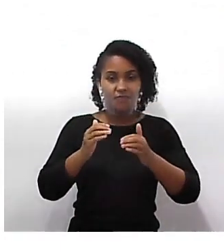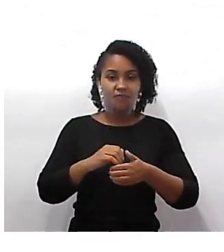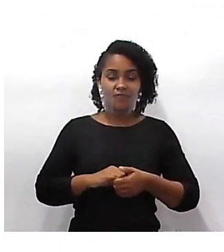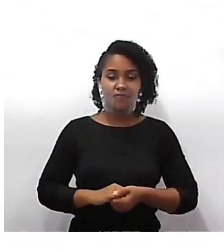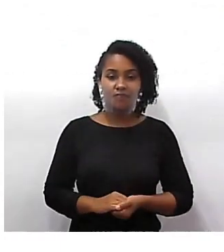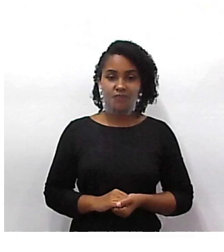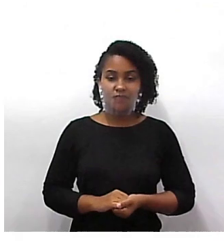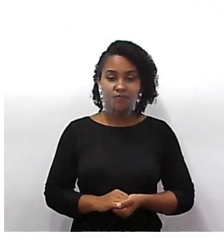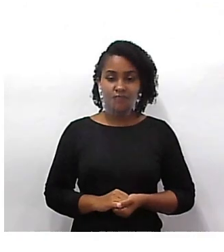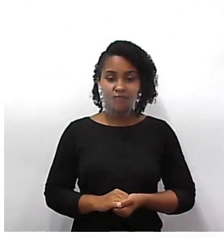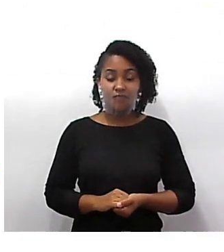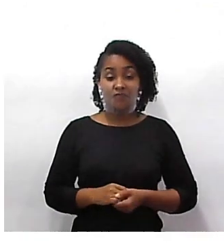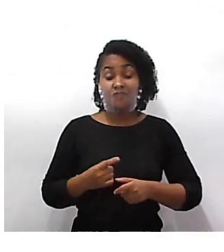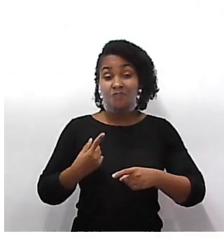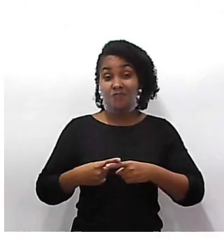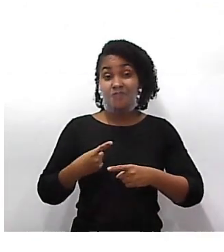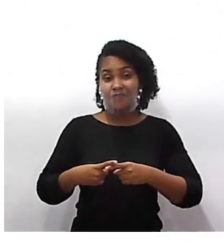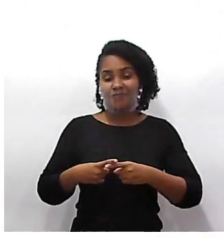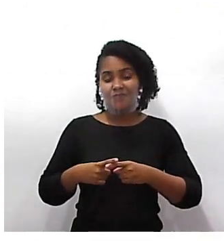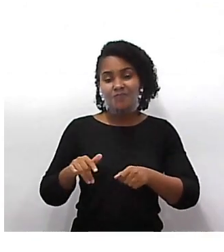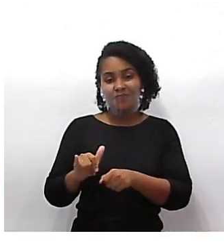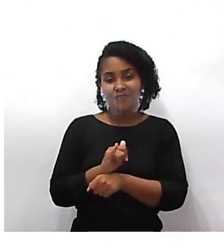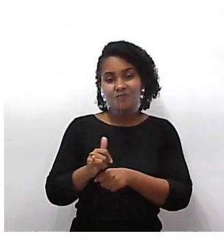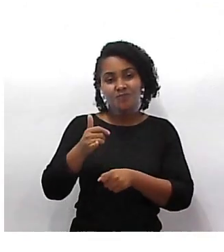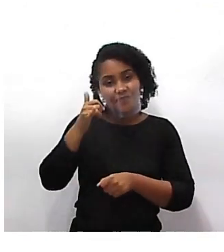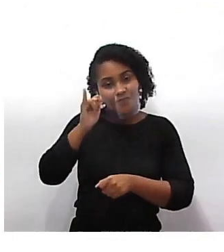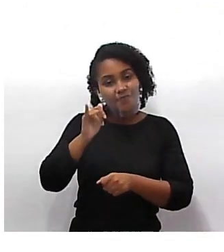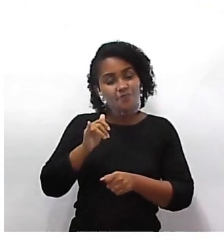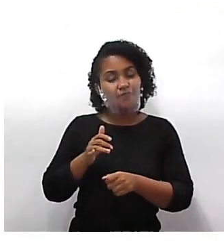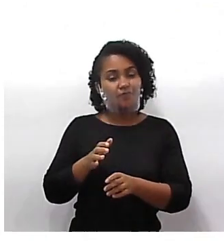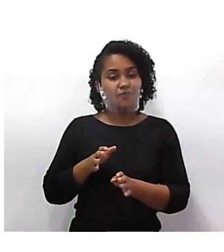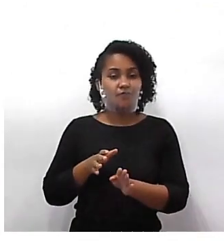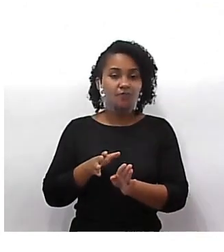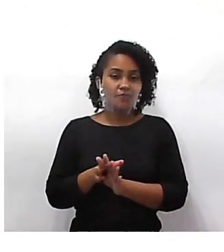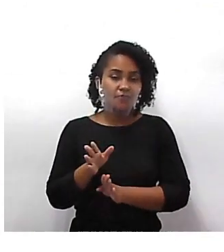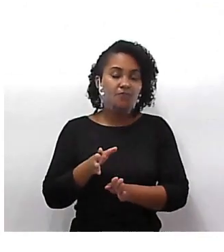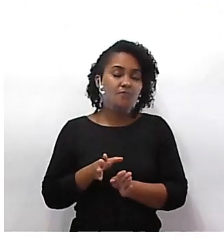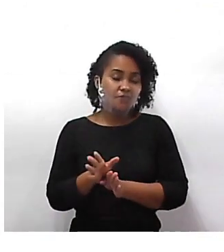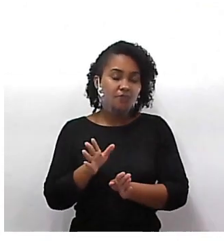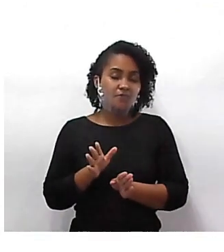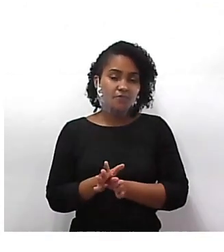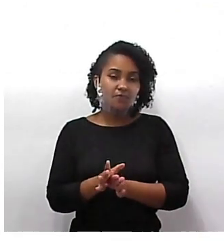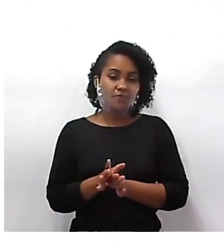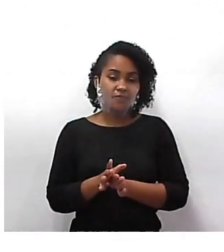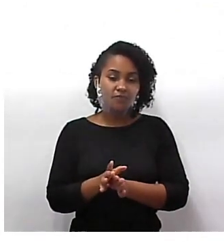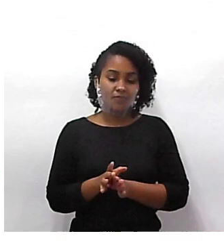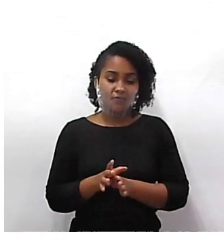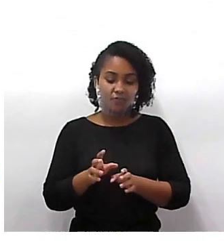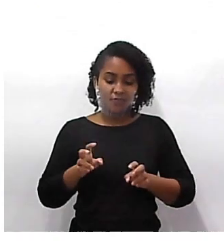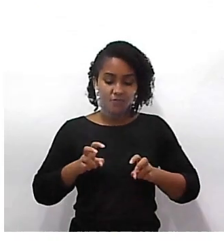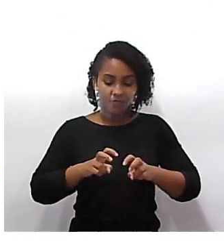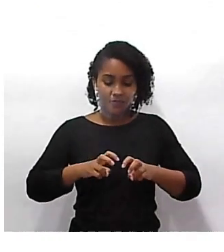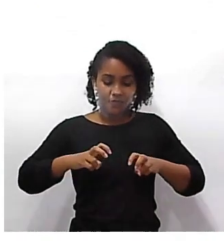aqui, porque é uma medida de segurança, de prevenção. Alternância